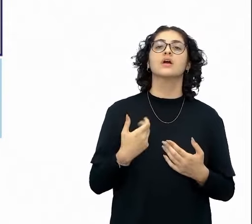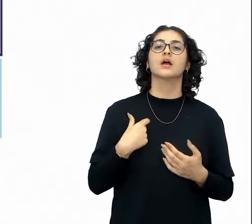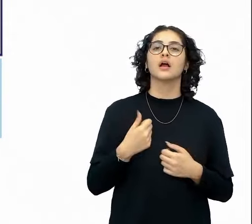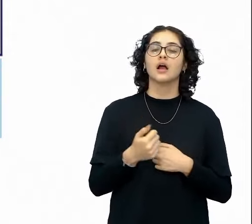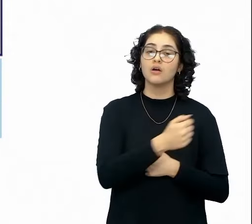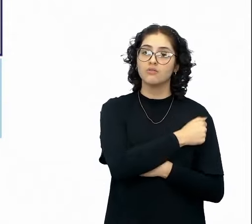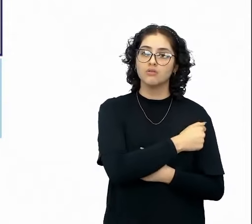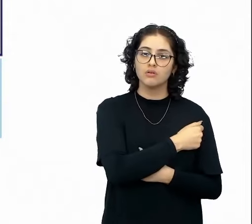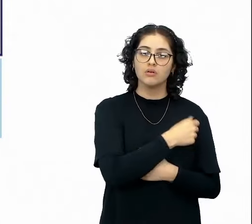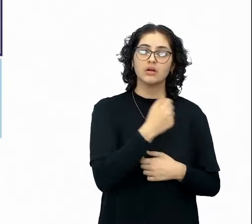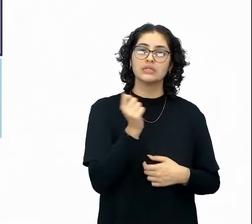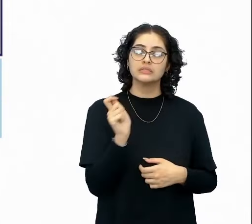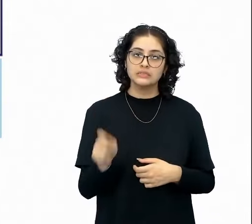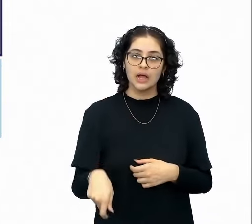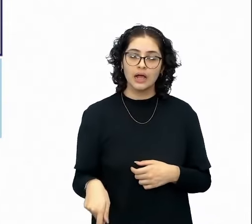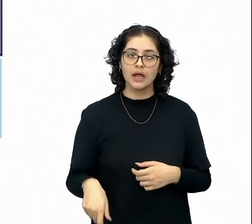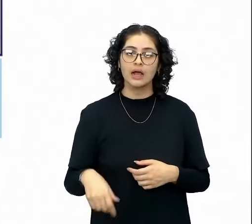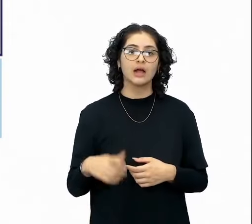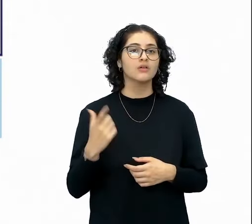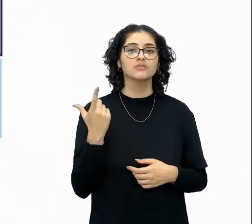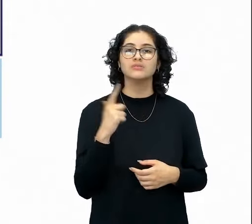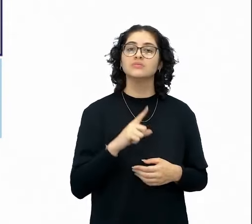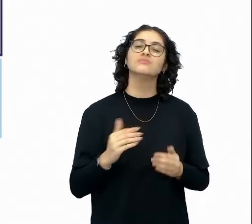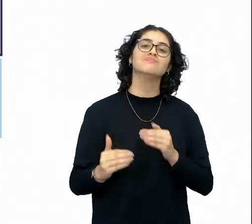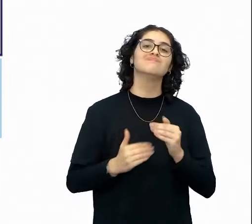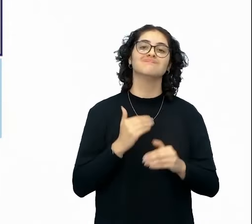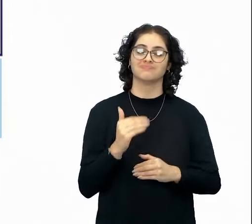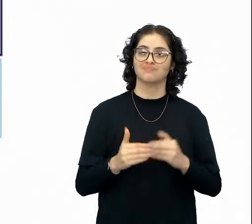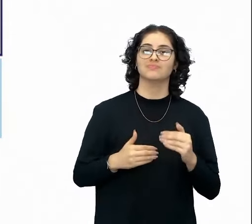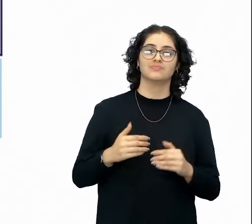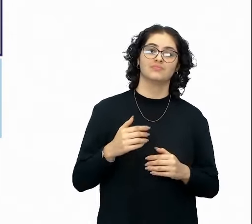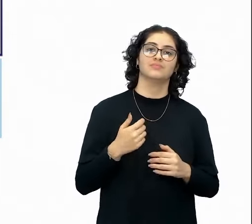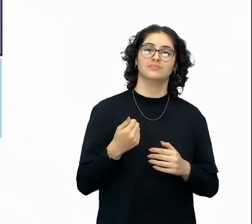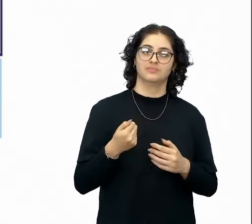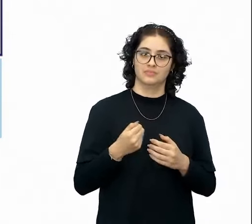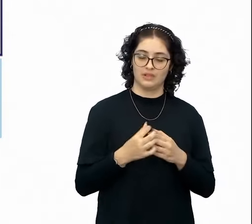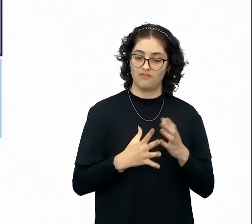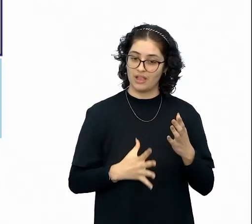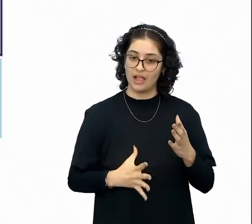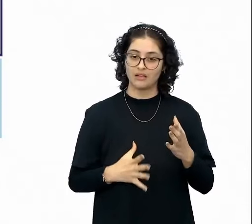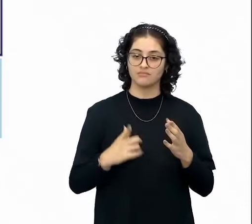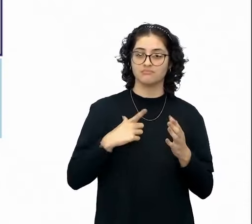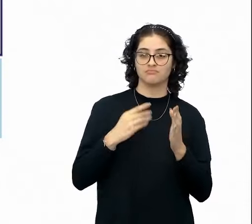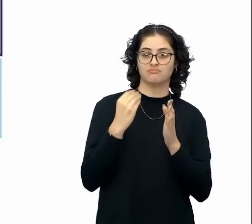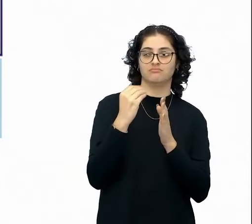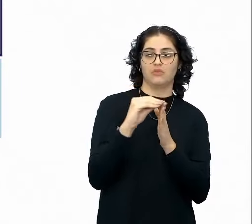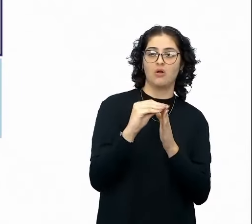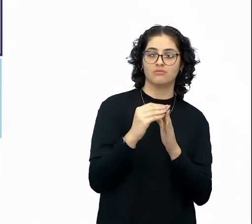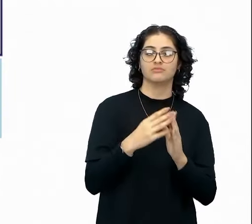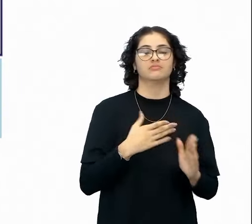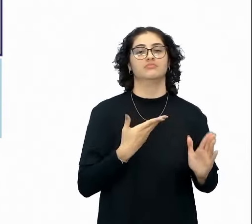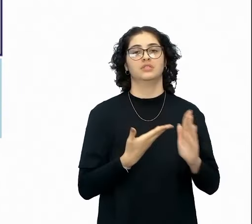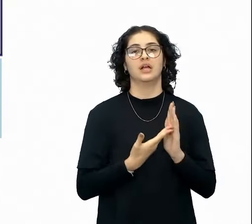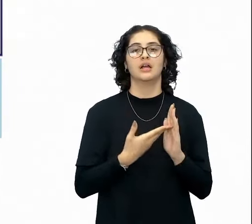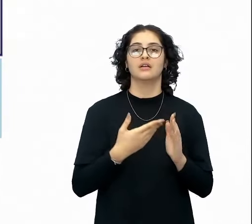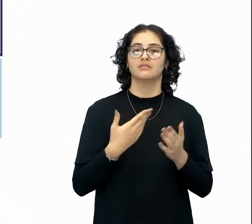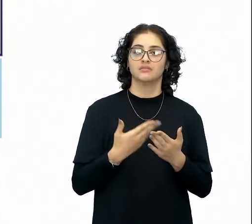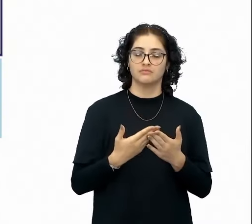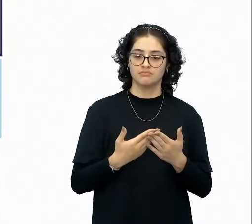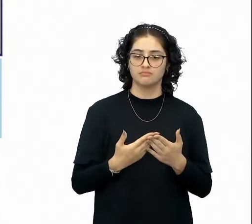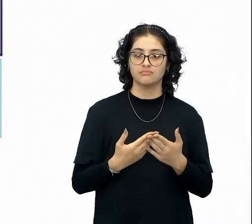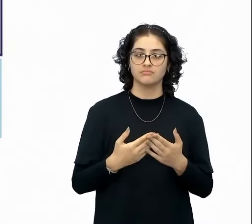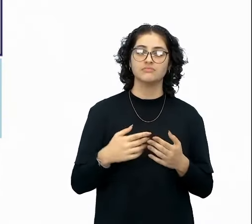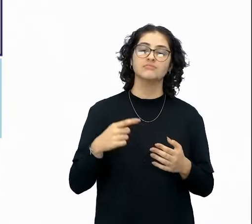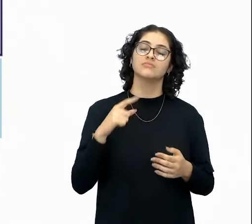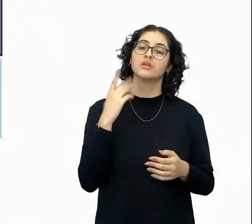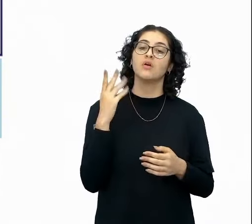vai esbarrar aqui, que ele não vai conseguir desenvolver essa atividade que está posta tanto aqui no material do Aprender